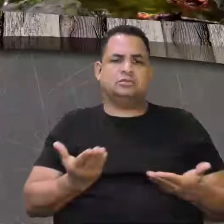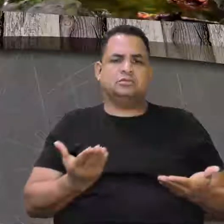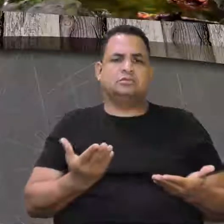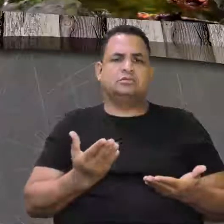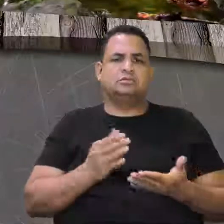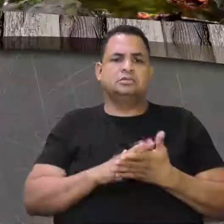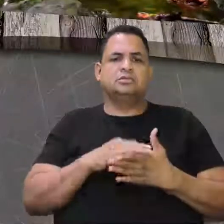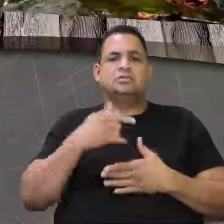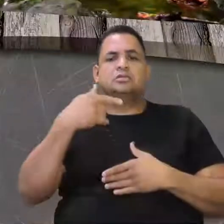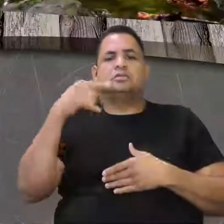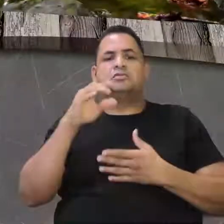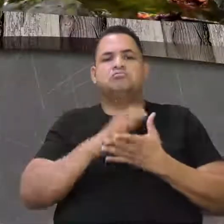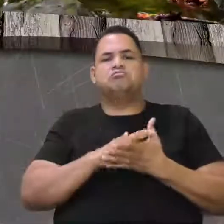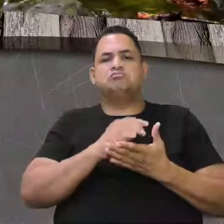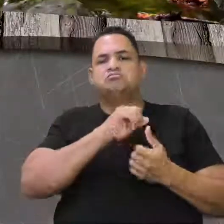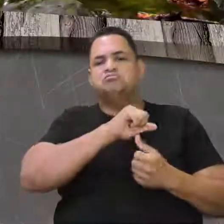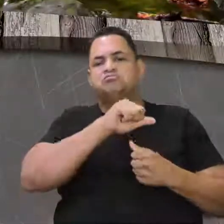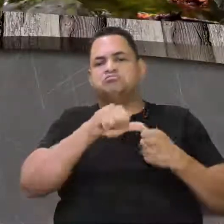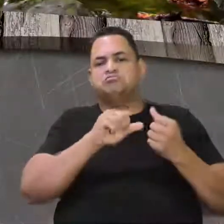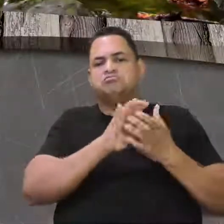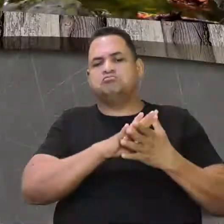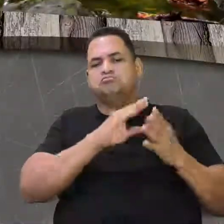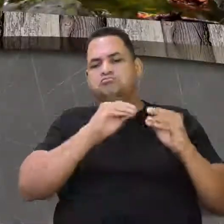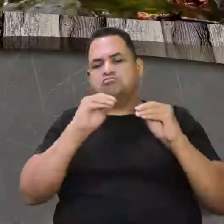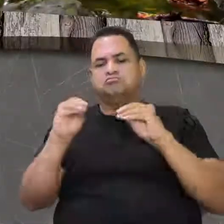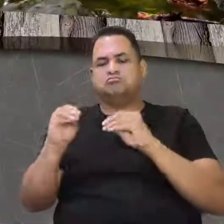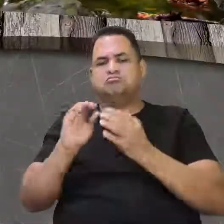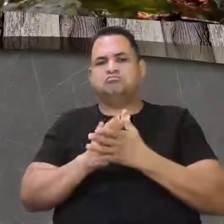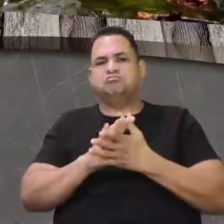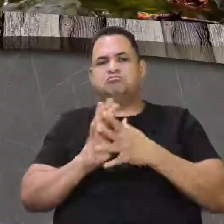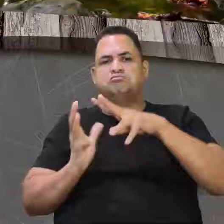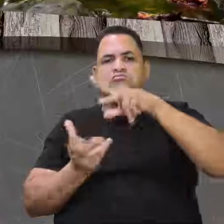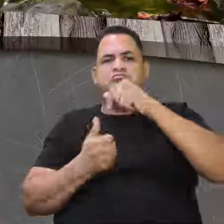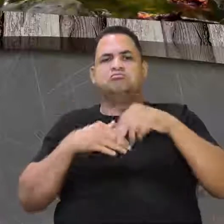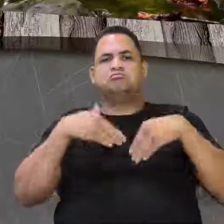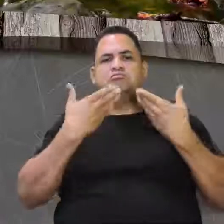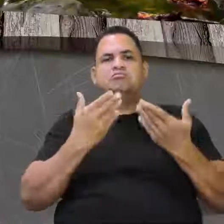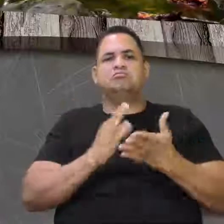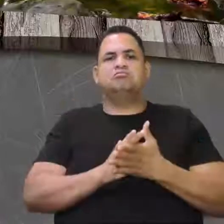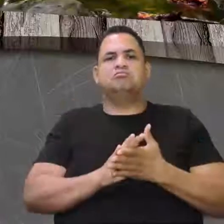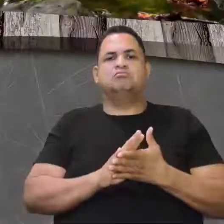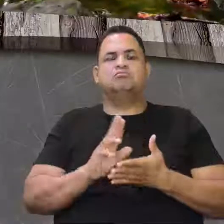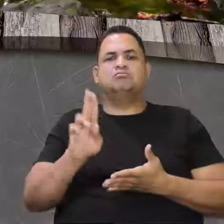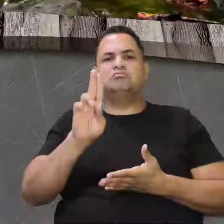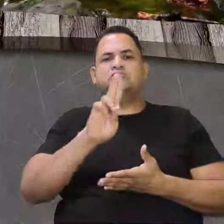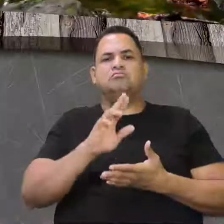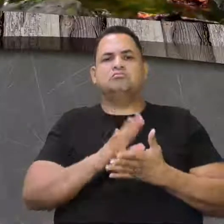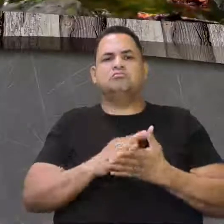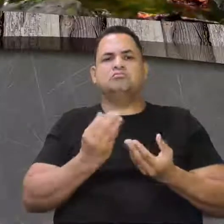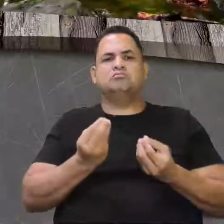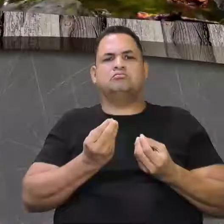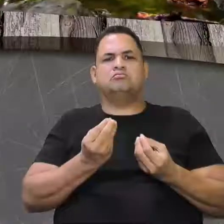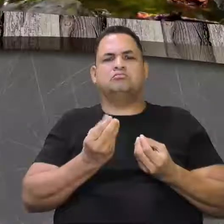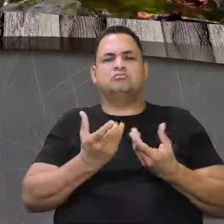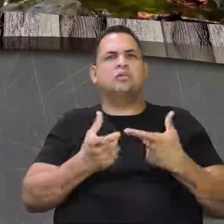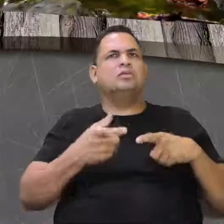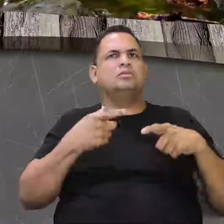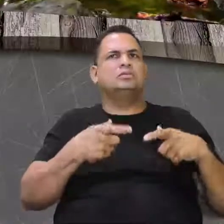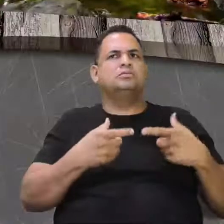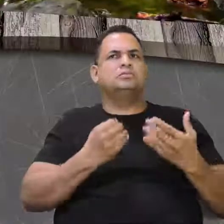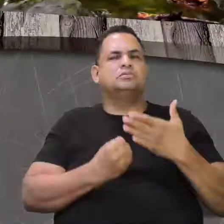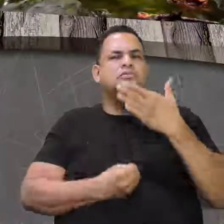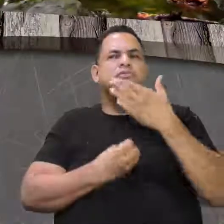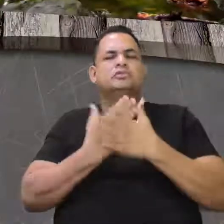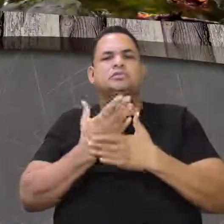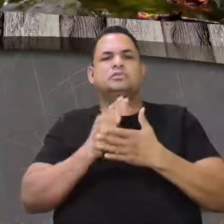Já estão em outros lugares do mundo. E aí, quando a gente vai fazer uso, a gente vai dizer, nossa, mas de onde é isso aqui? Aí a